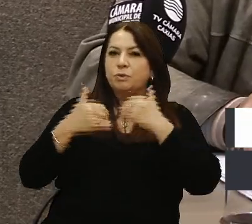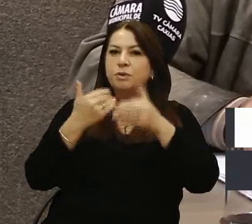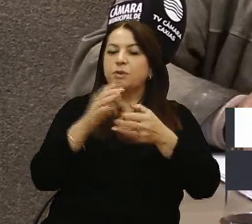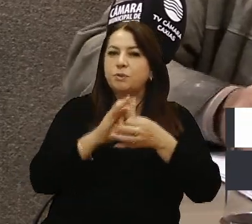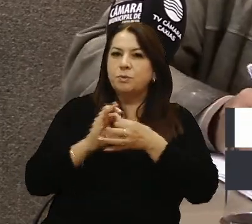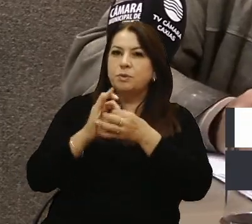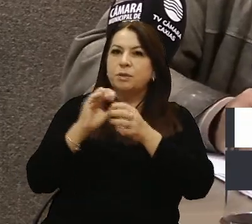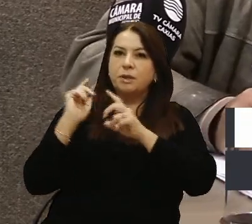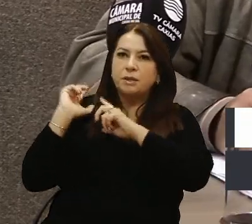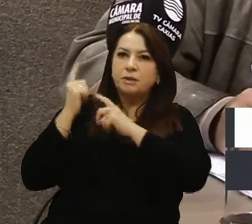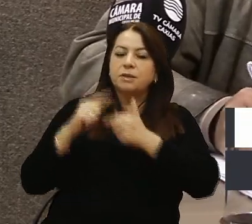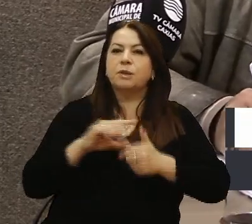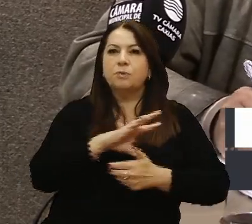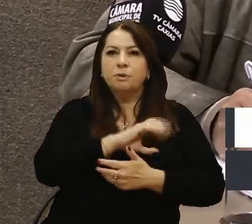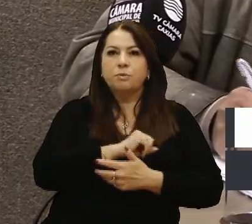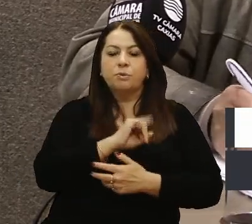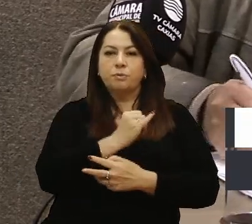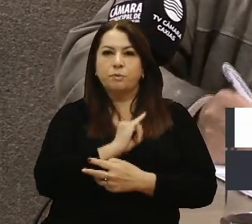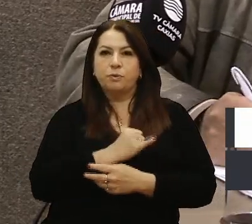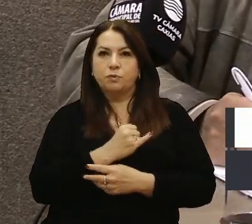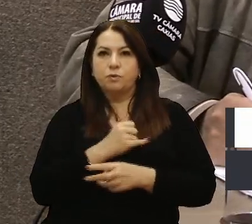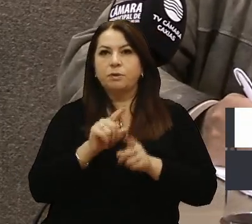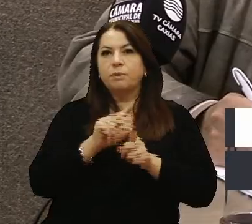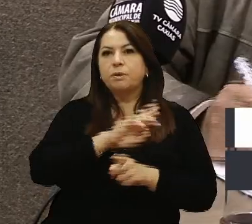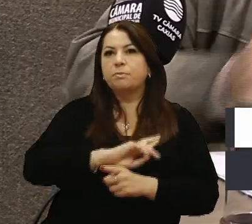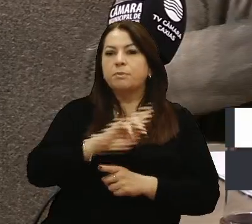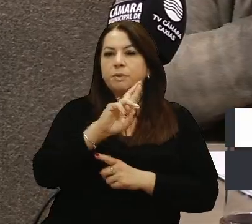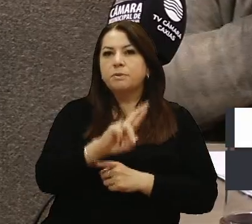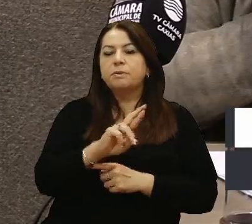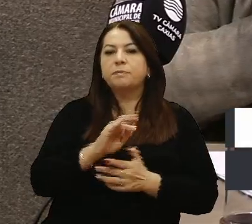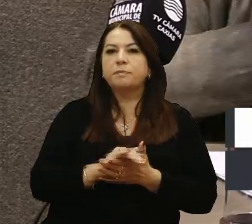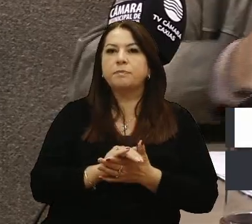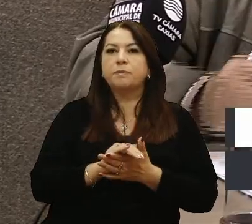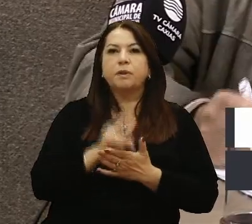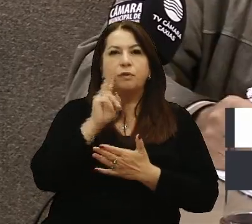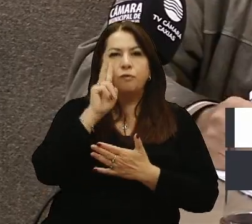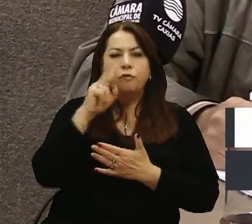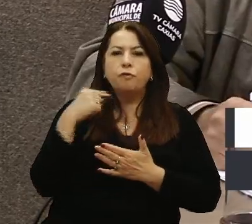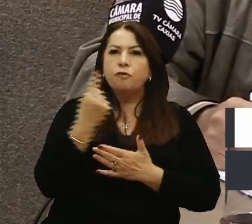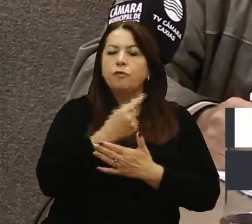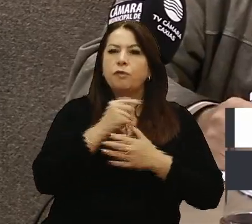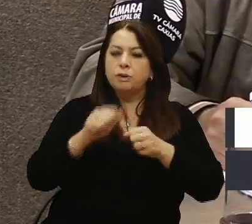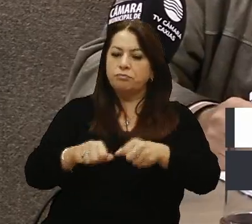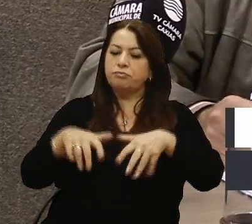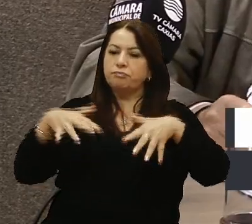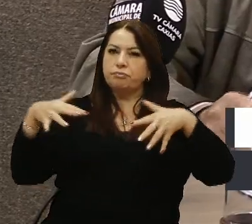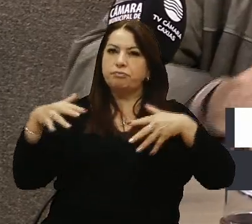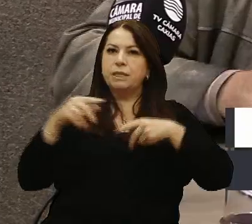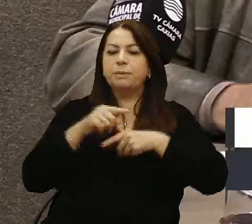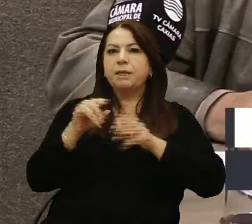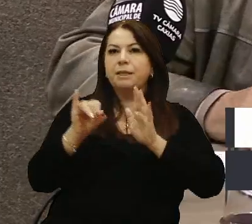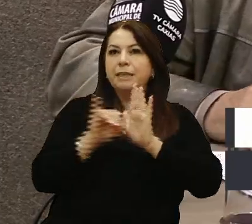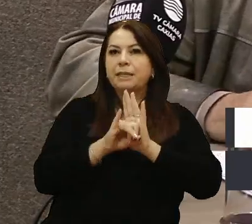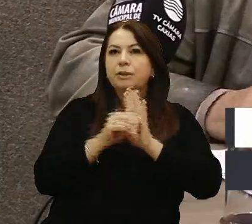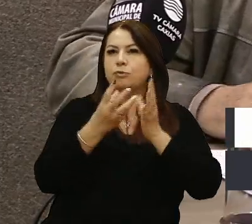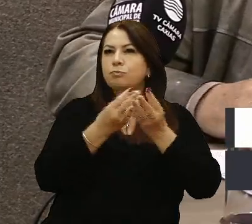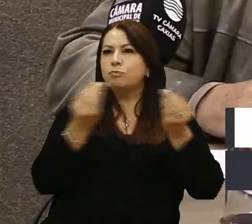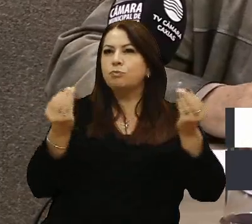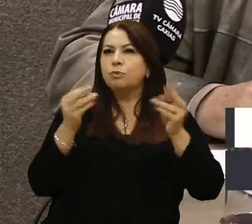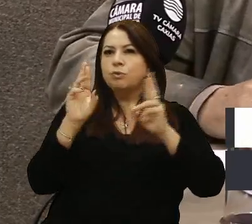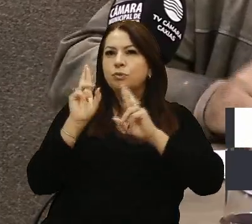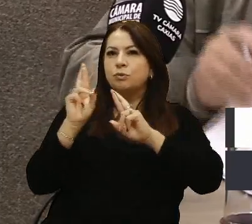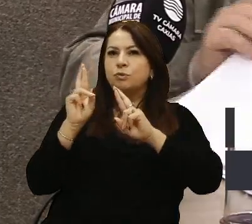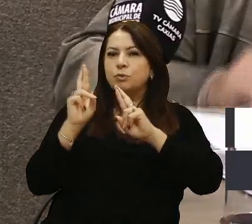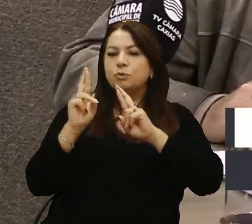união, tradição e amor pelo Juventude, representado a força da arquibancada e a identidade de milhares de